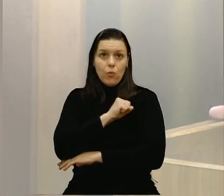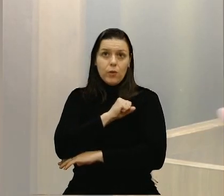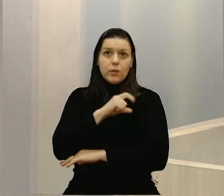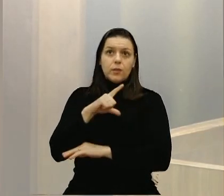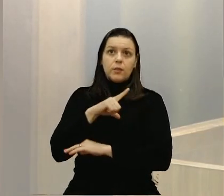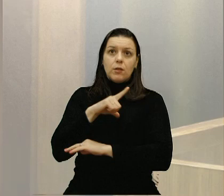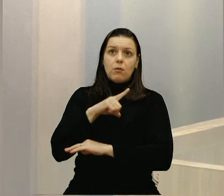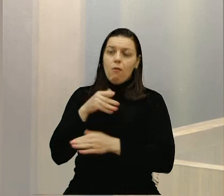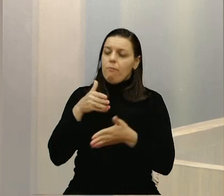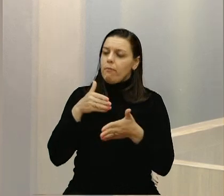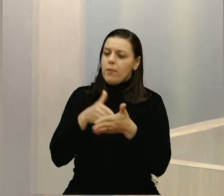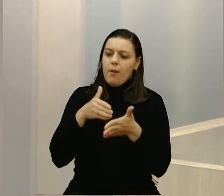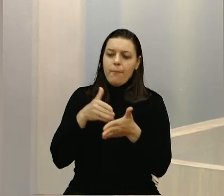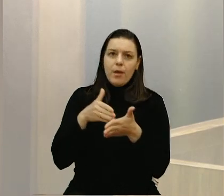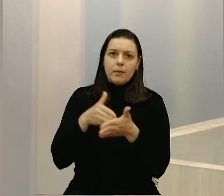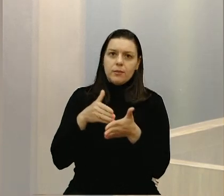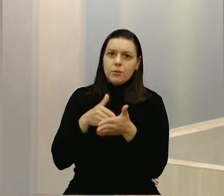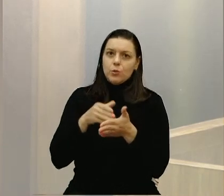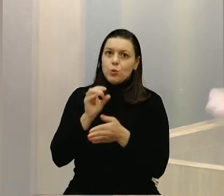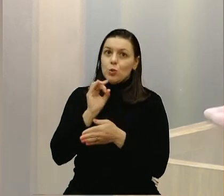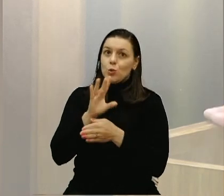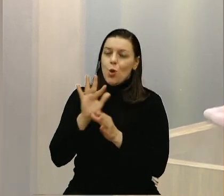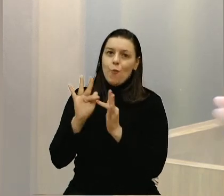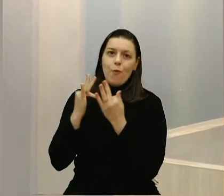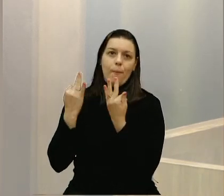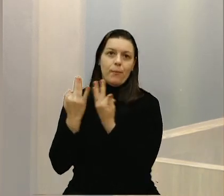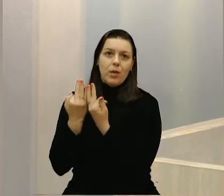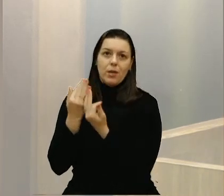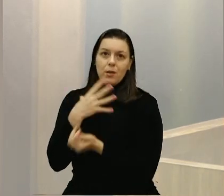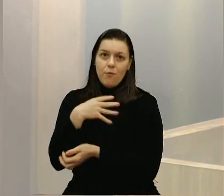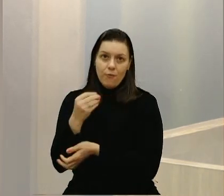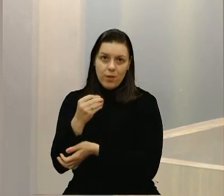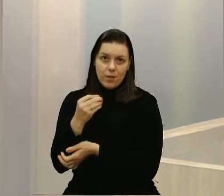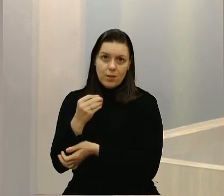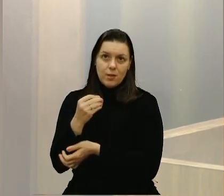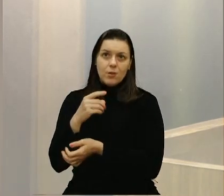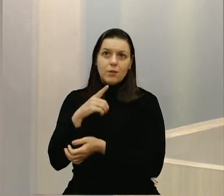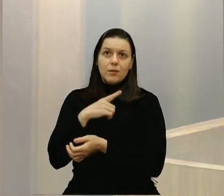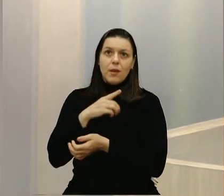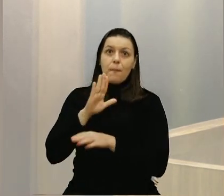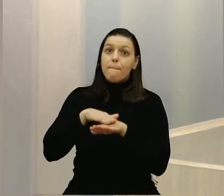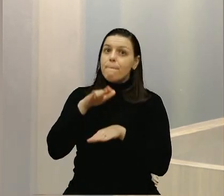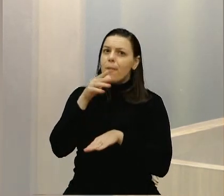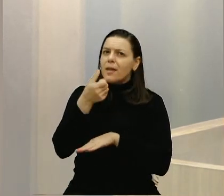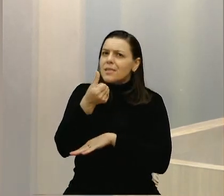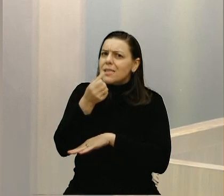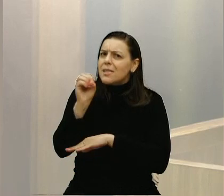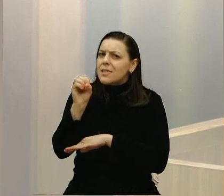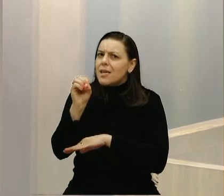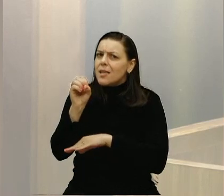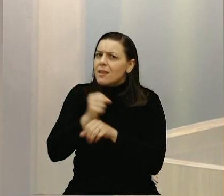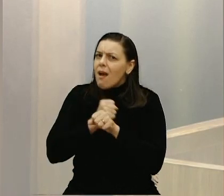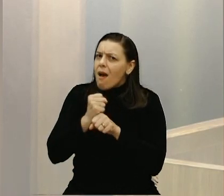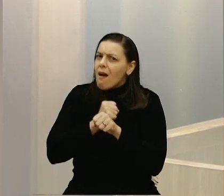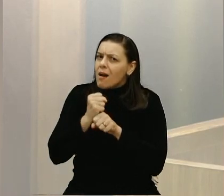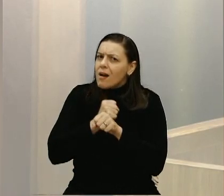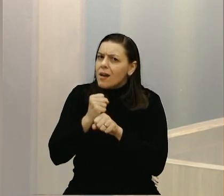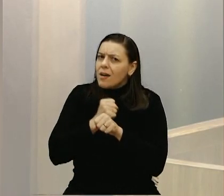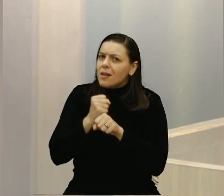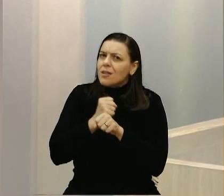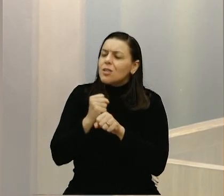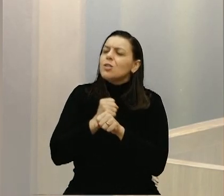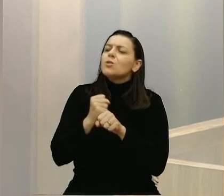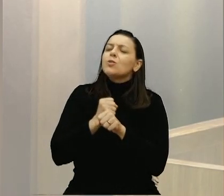se restringiu aos laços sanguíneos. Há mais de 60 anos, Cecília dedica a sua